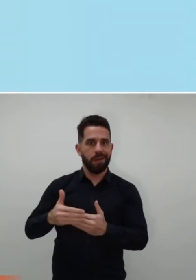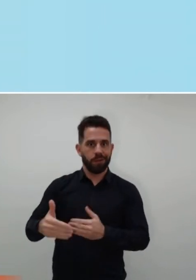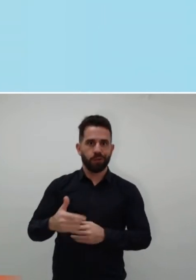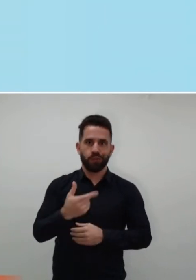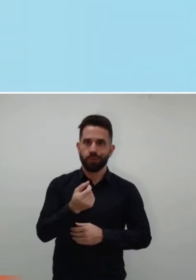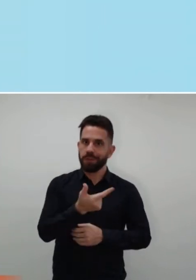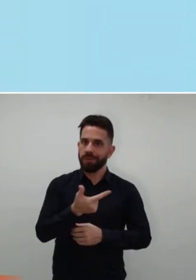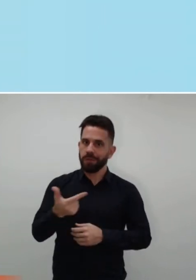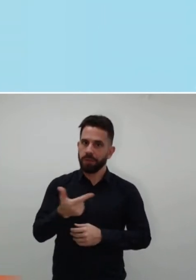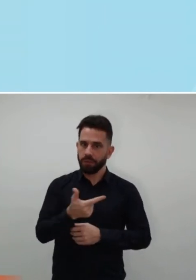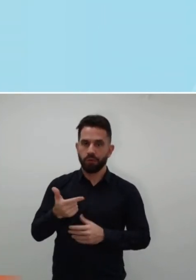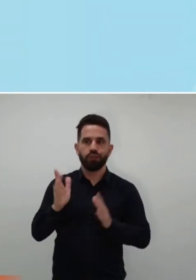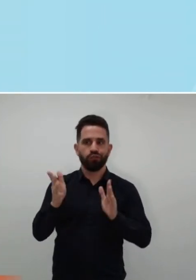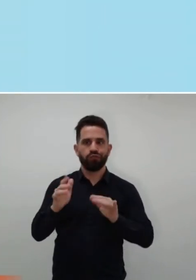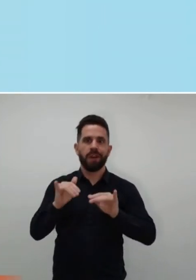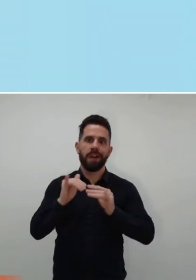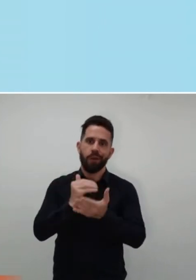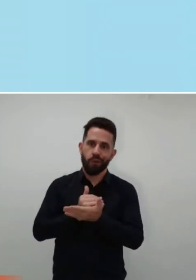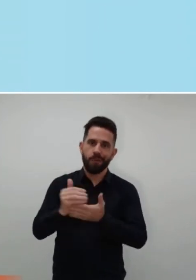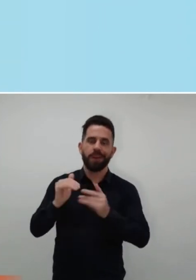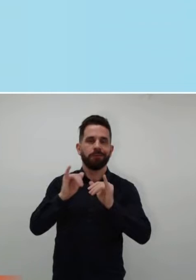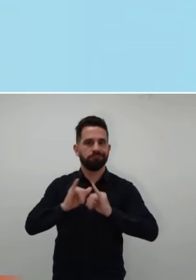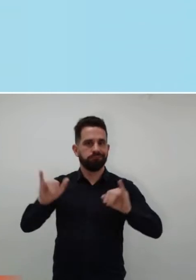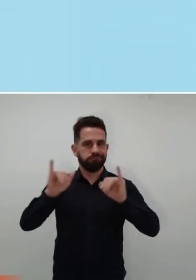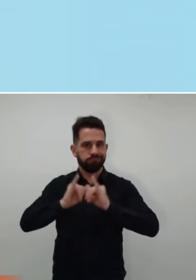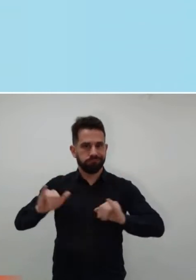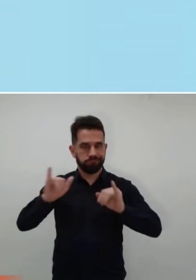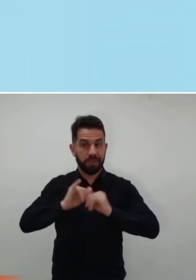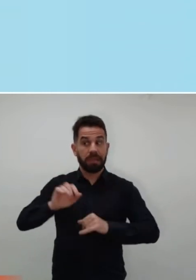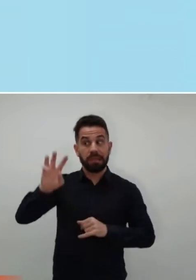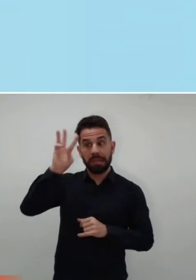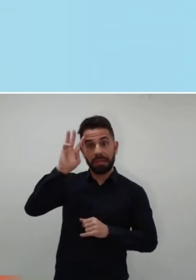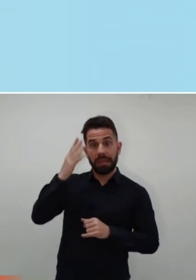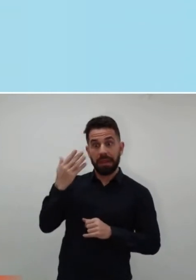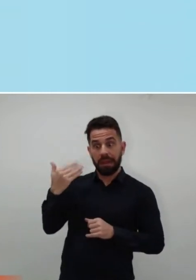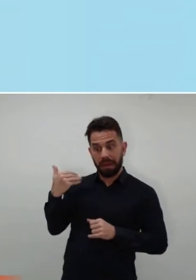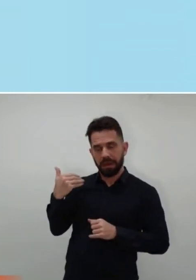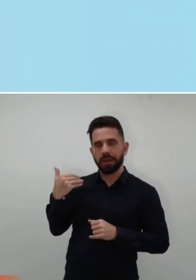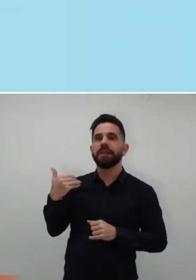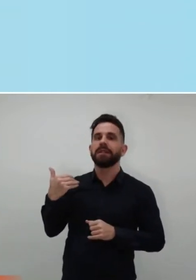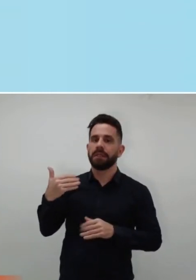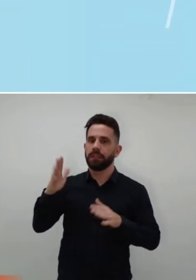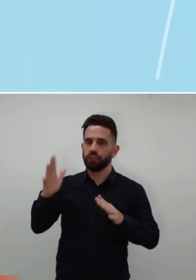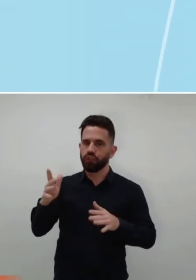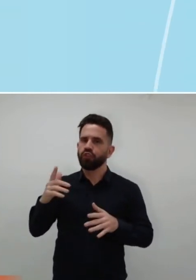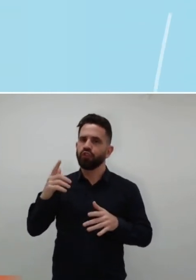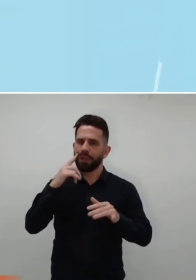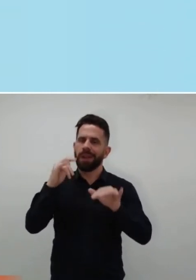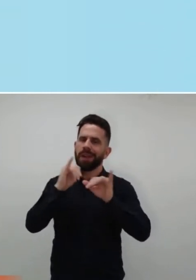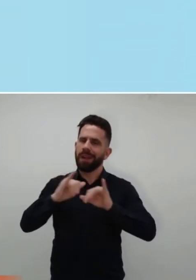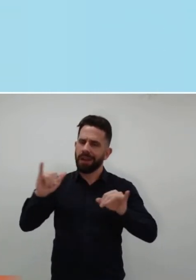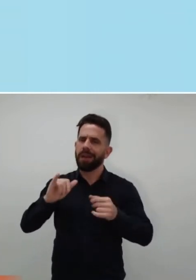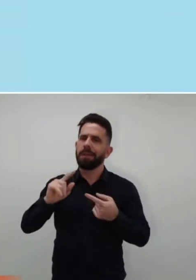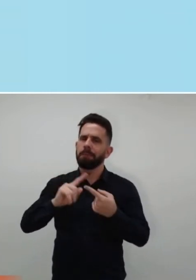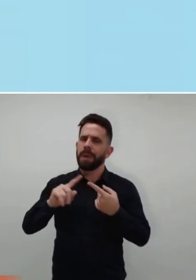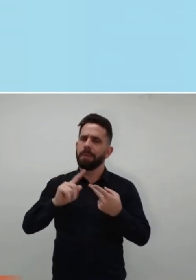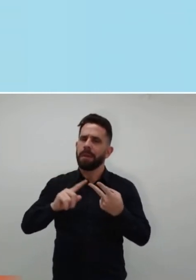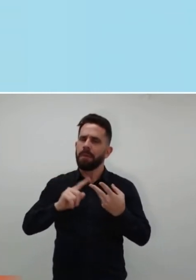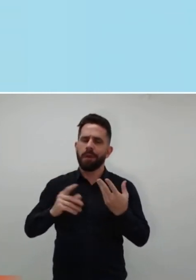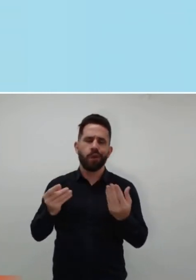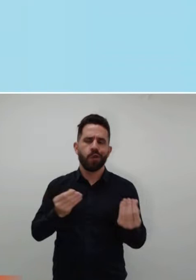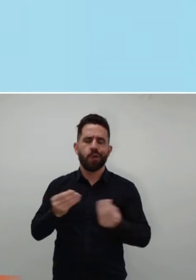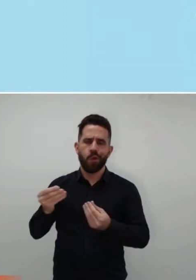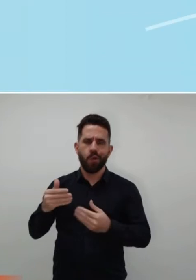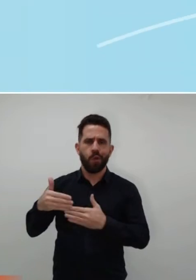eleitoral começou na última terça-feira, então por isso a gente já vai dar algumas informações sobre esse processo